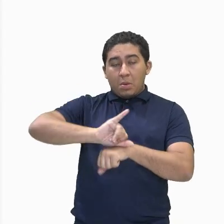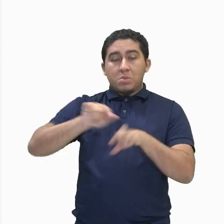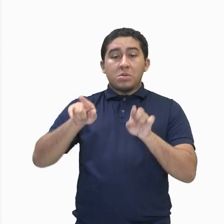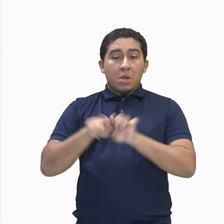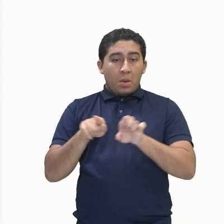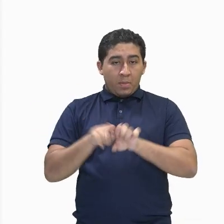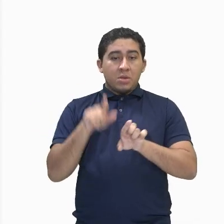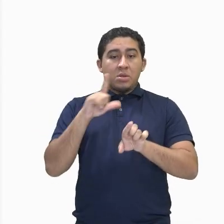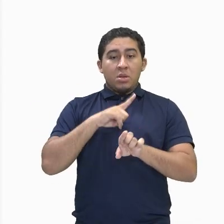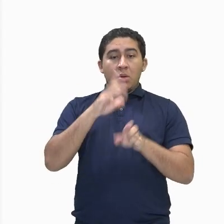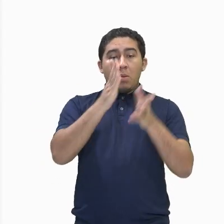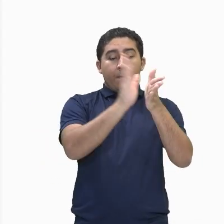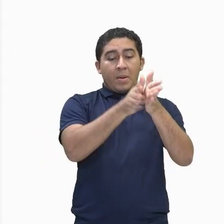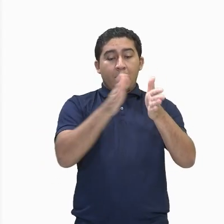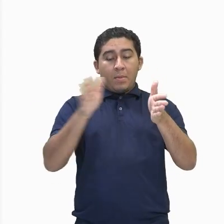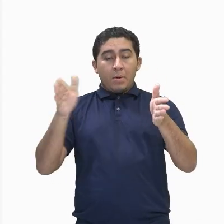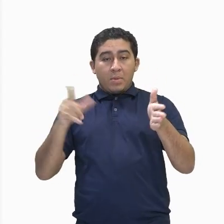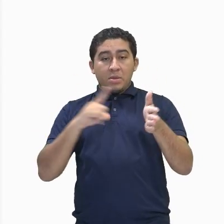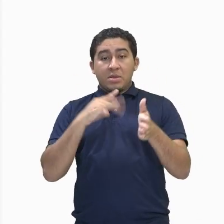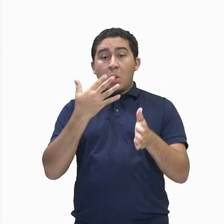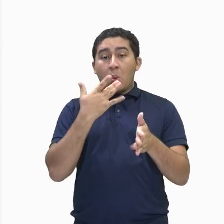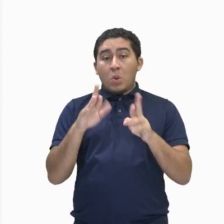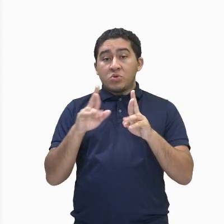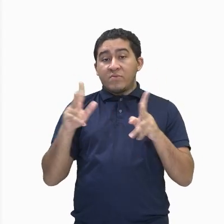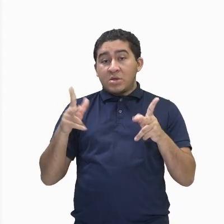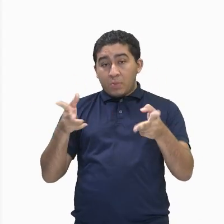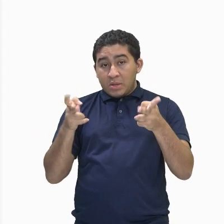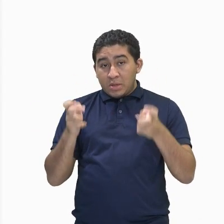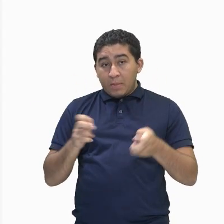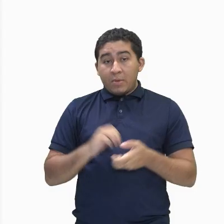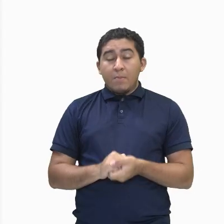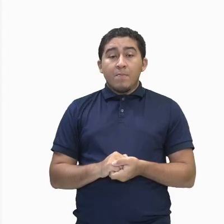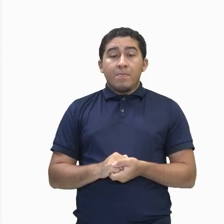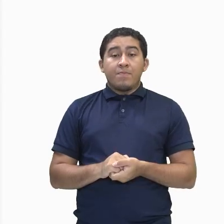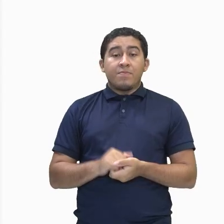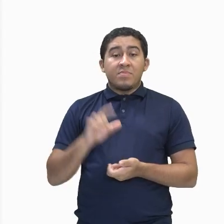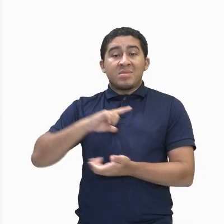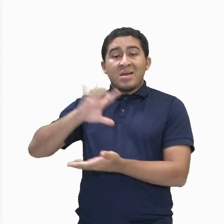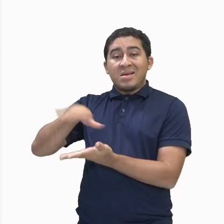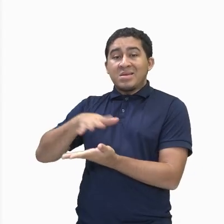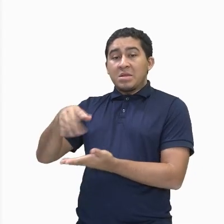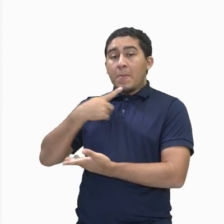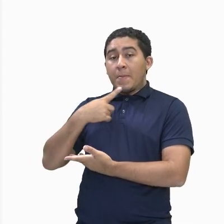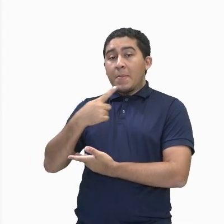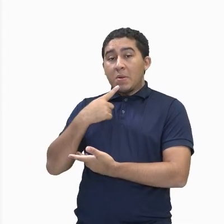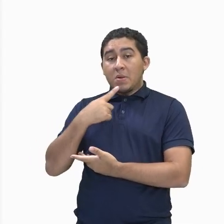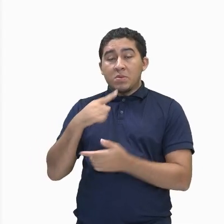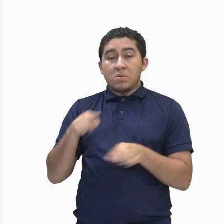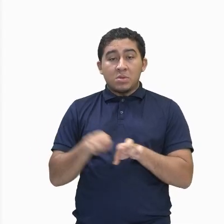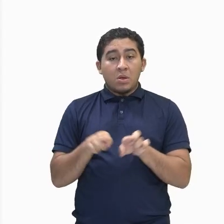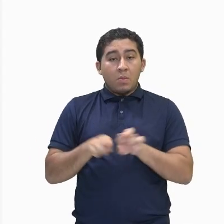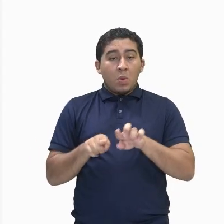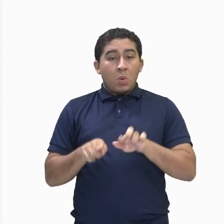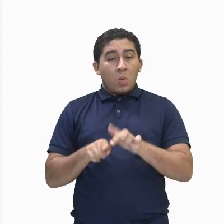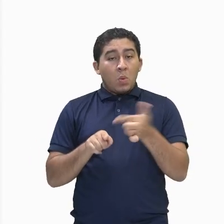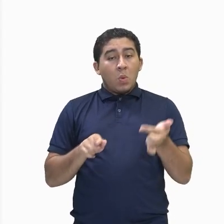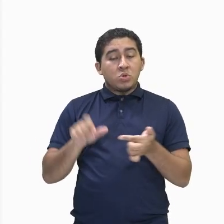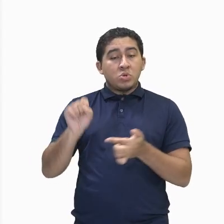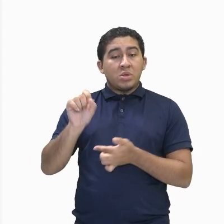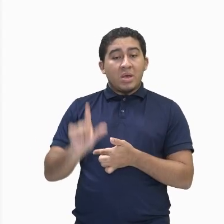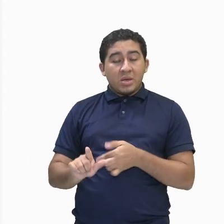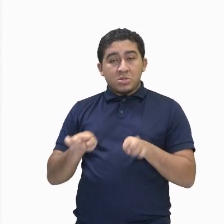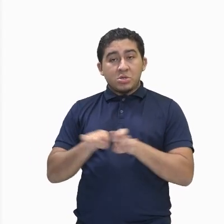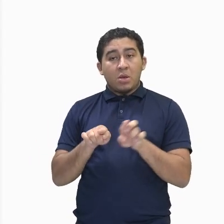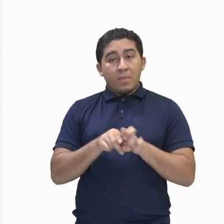as faixas ali em que nós vamos encontrar Fernando de Noronha, a outra parte do Sudeste,